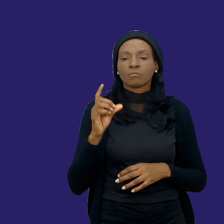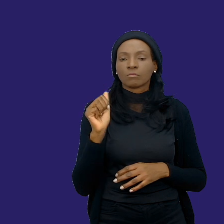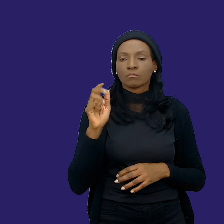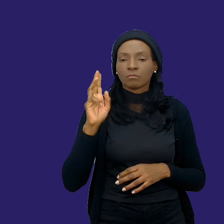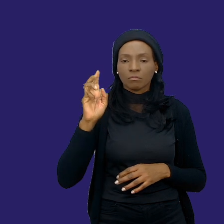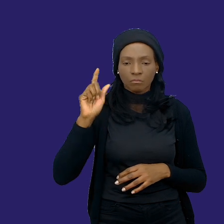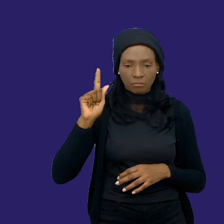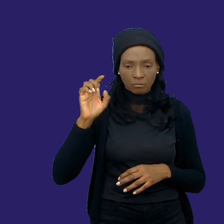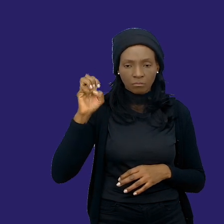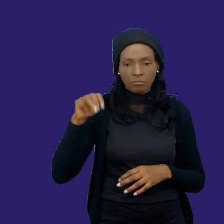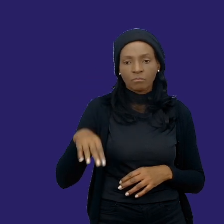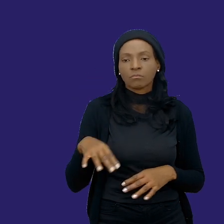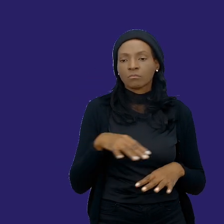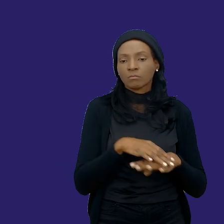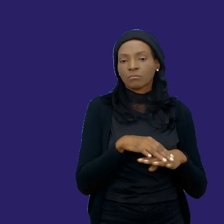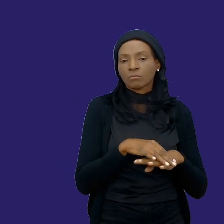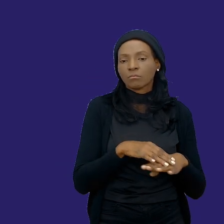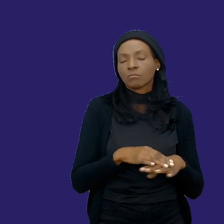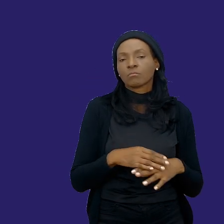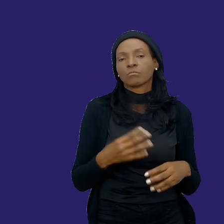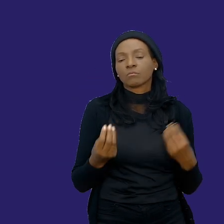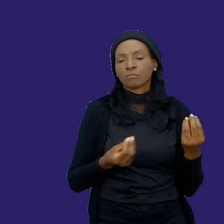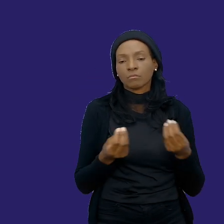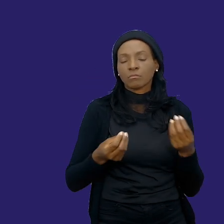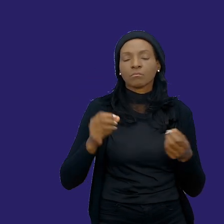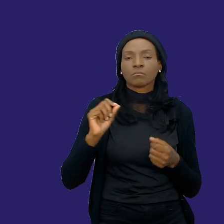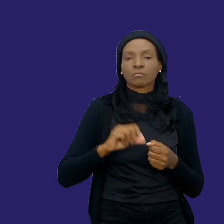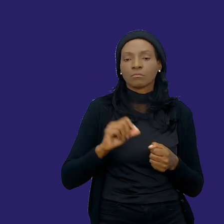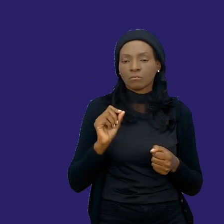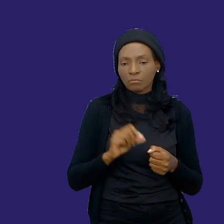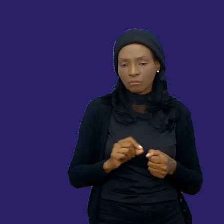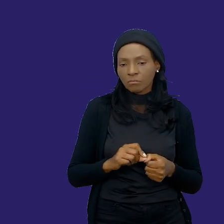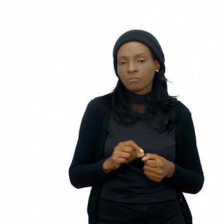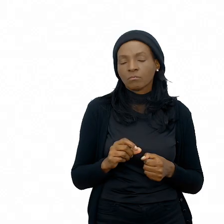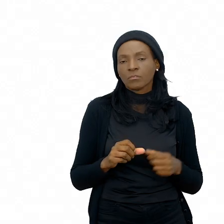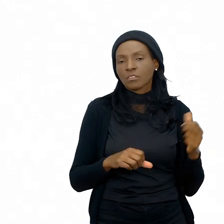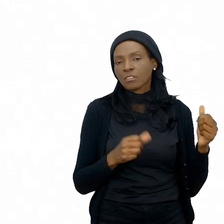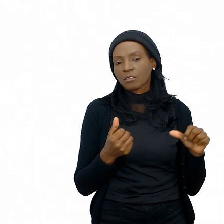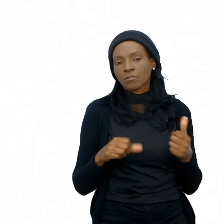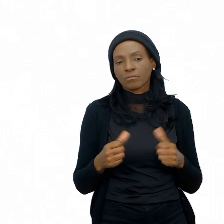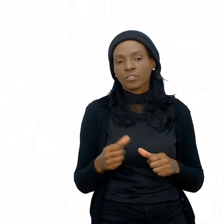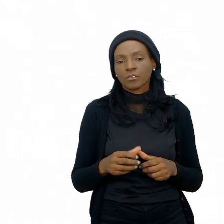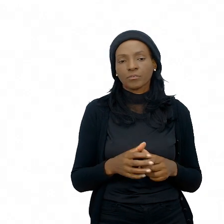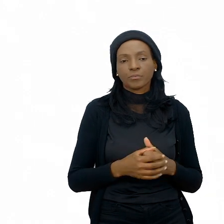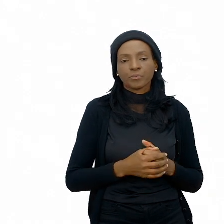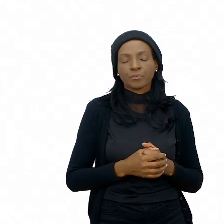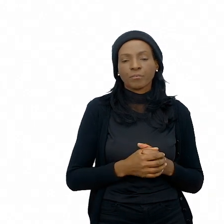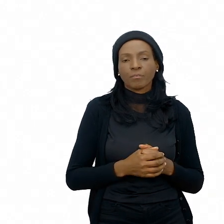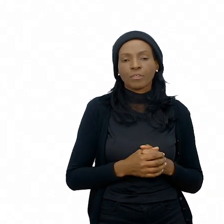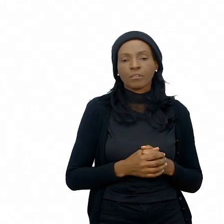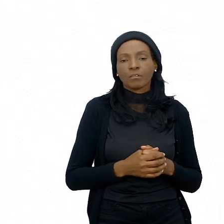e os procedimentos de realização dessa sondagem.